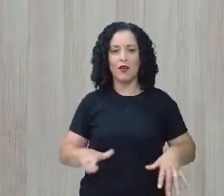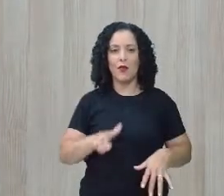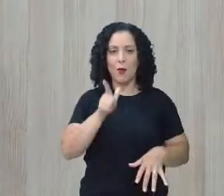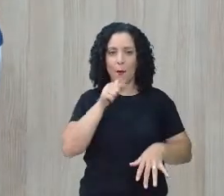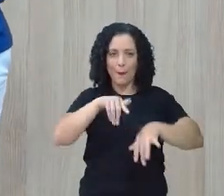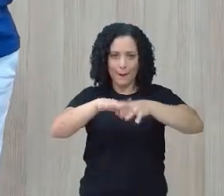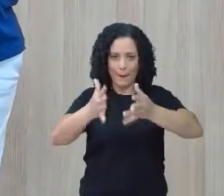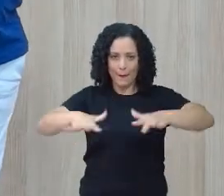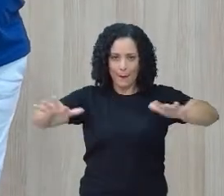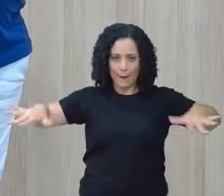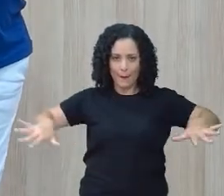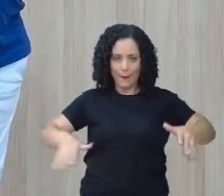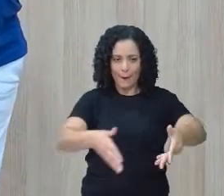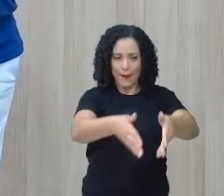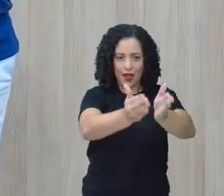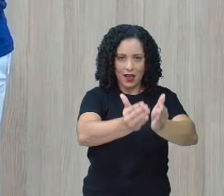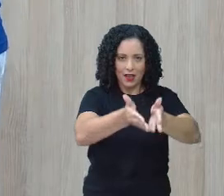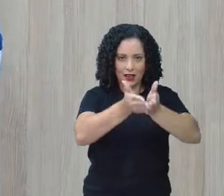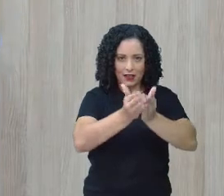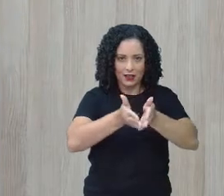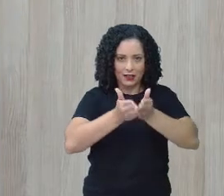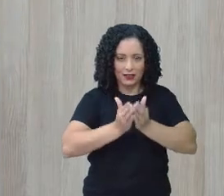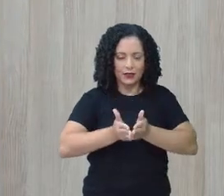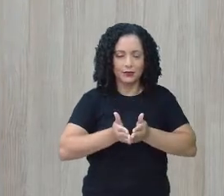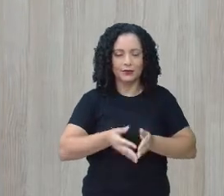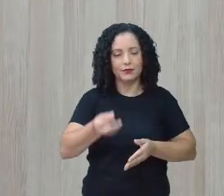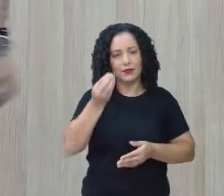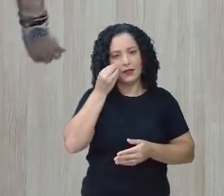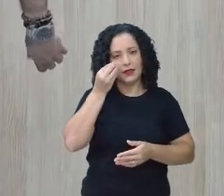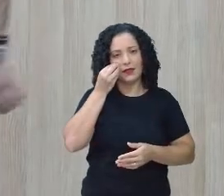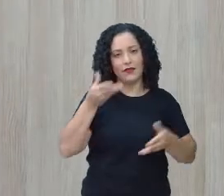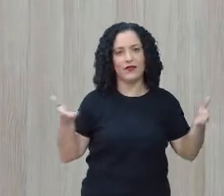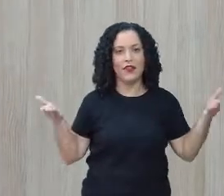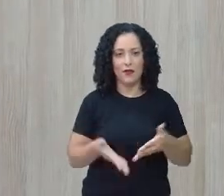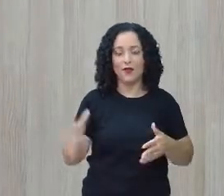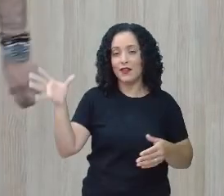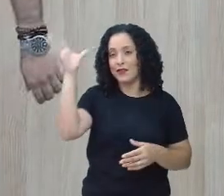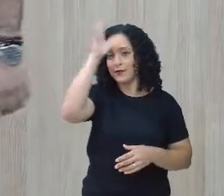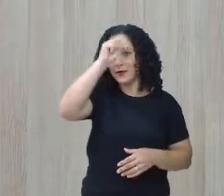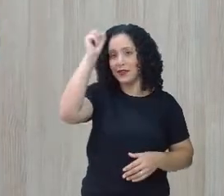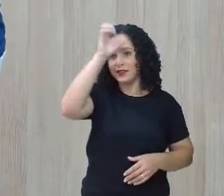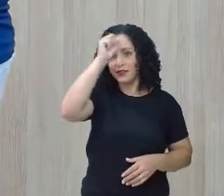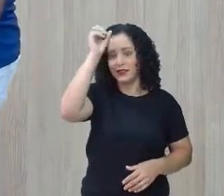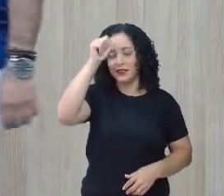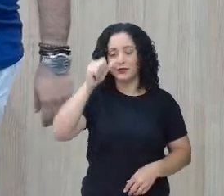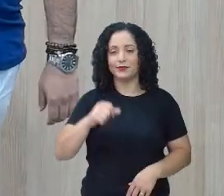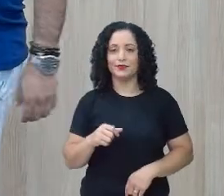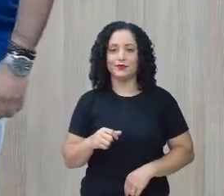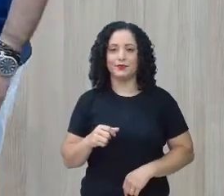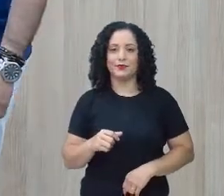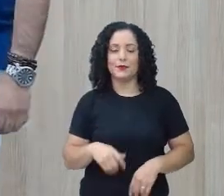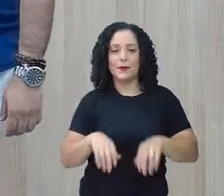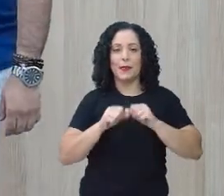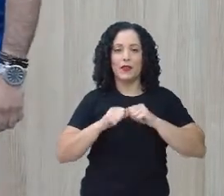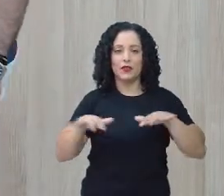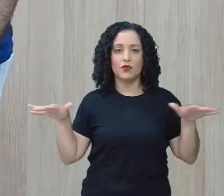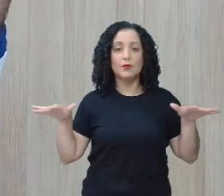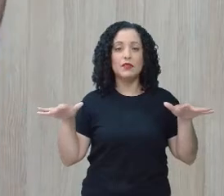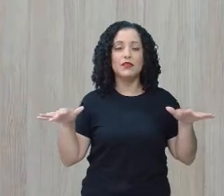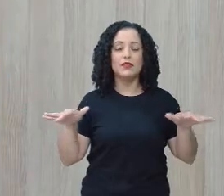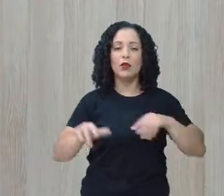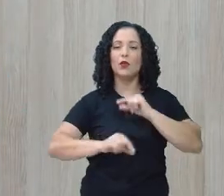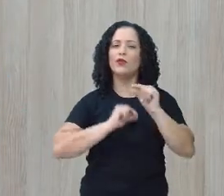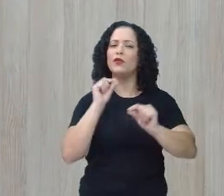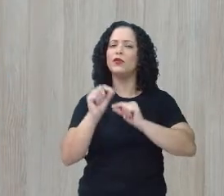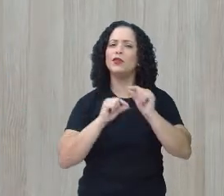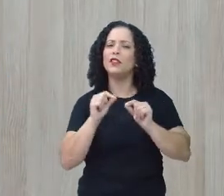Então, observar aí, porque a gente vai tentar entender aqui, ó, que a expansão marítima foi um